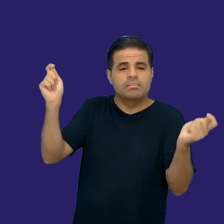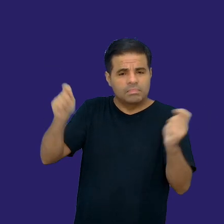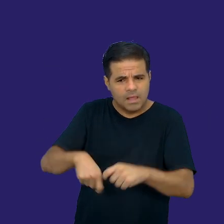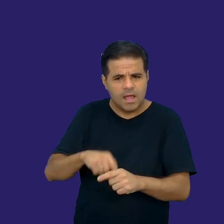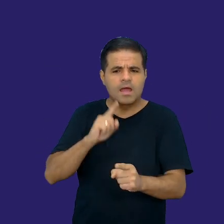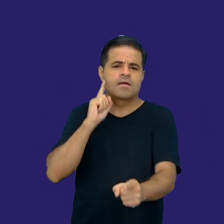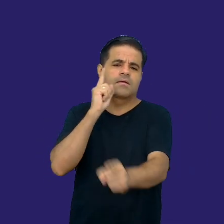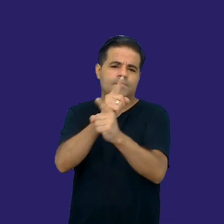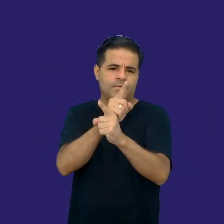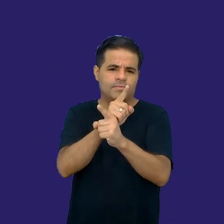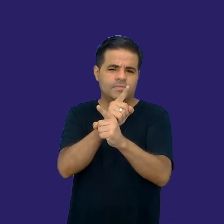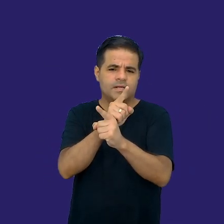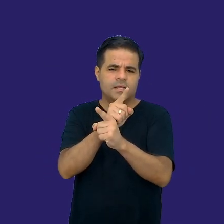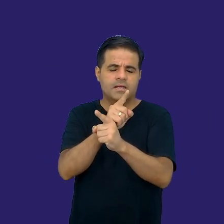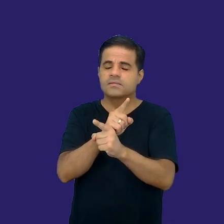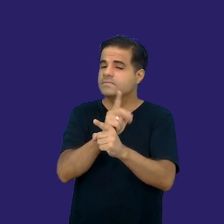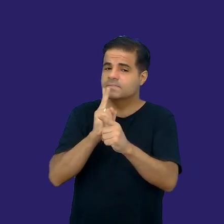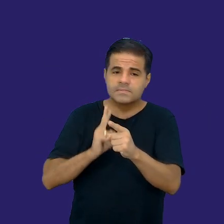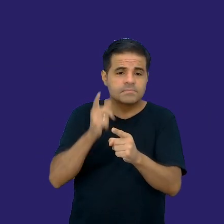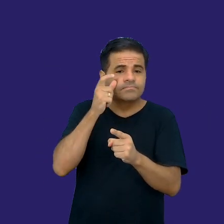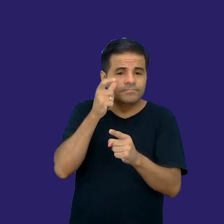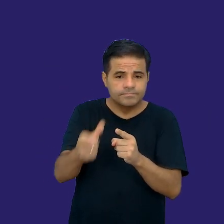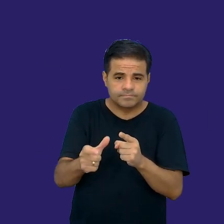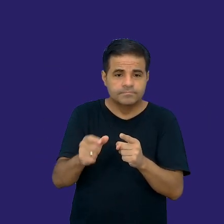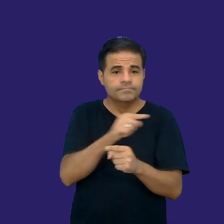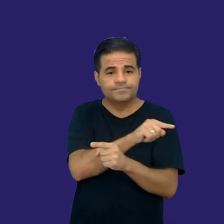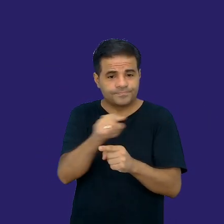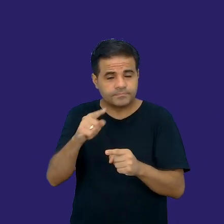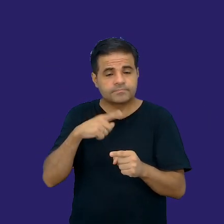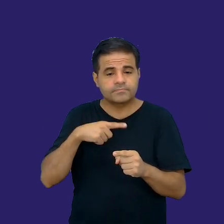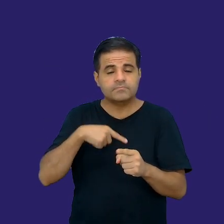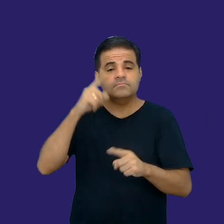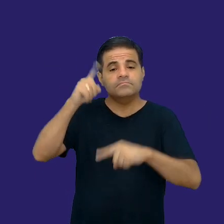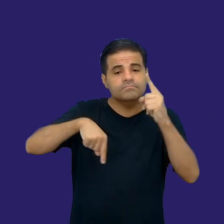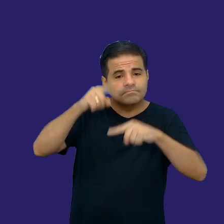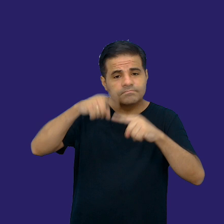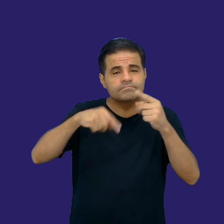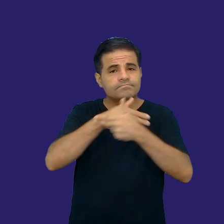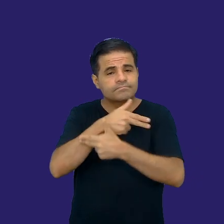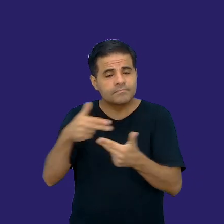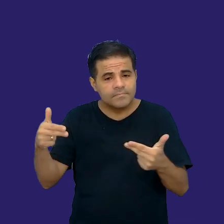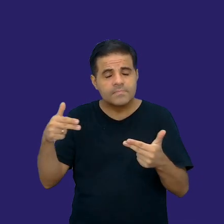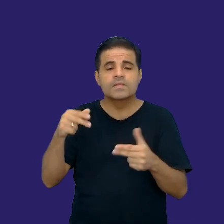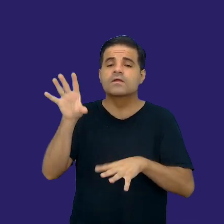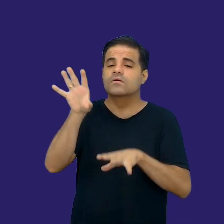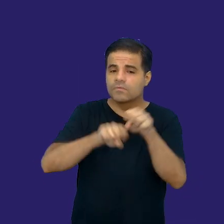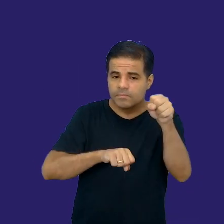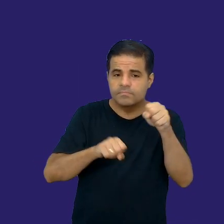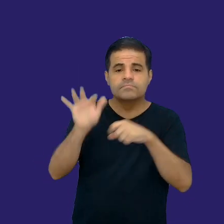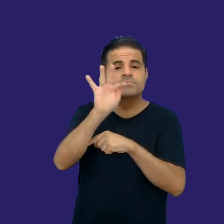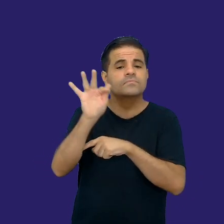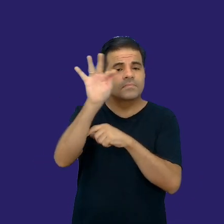encontrar, ok? E é sempre interessante vocês terem esse material em mãos nas nossas formações.